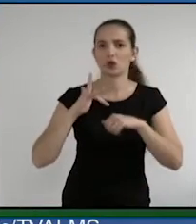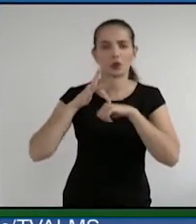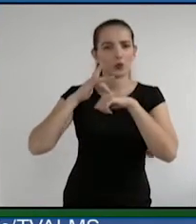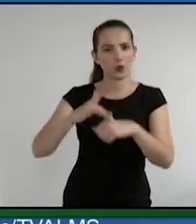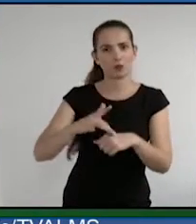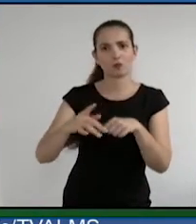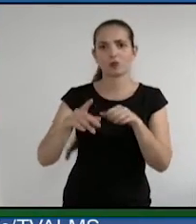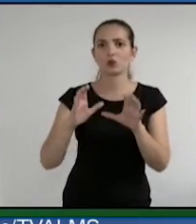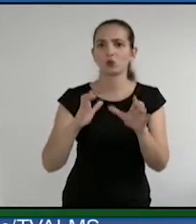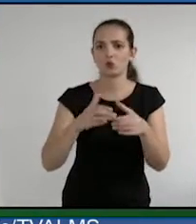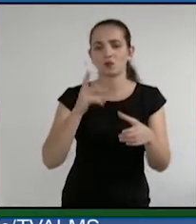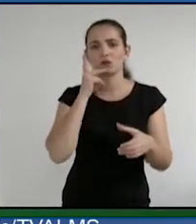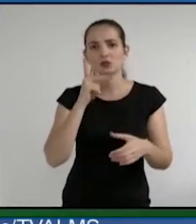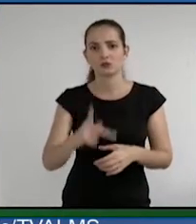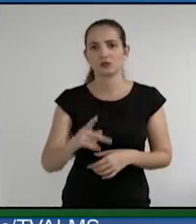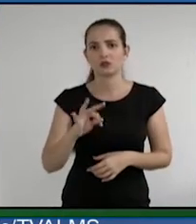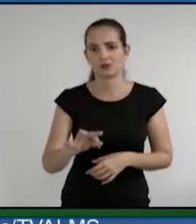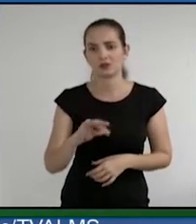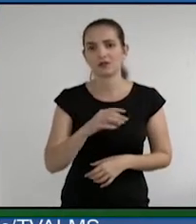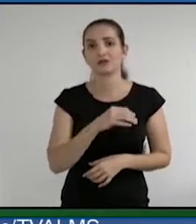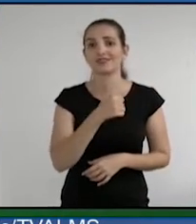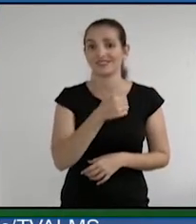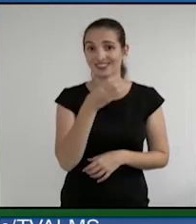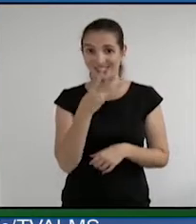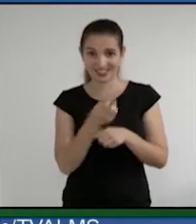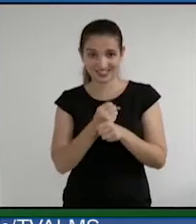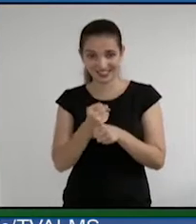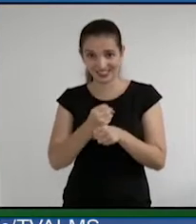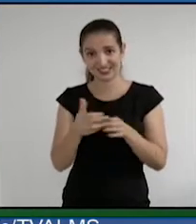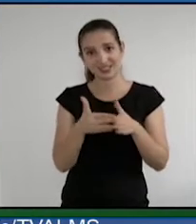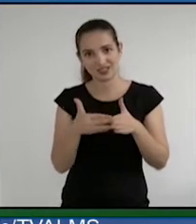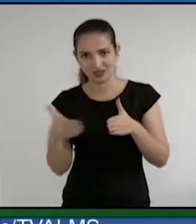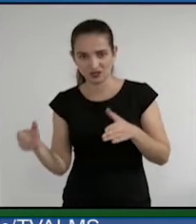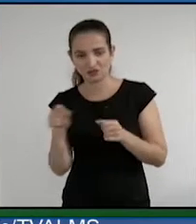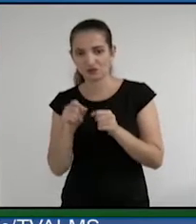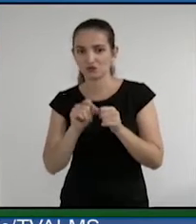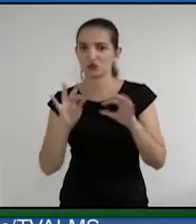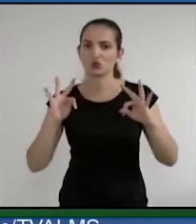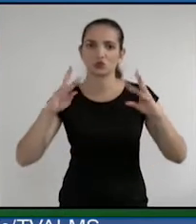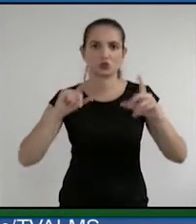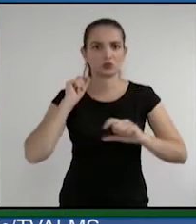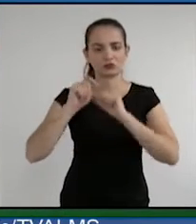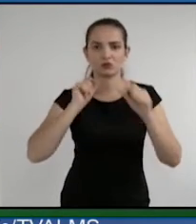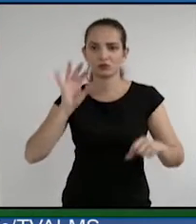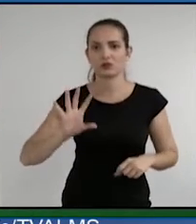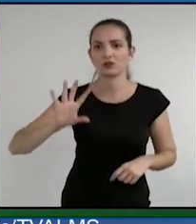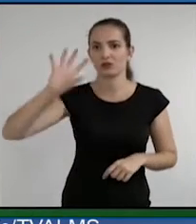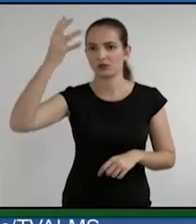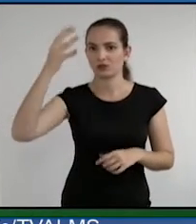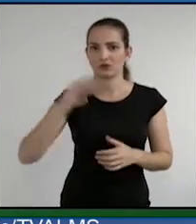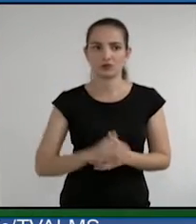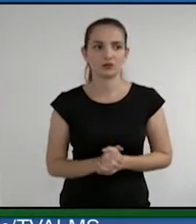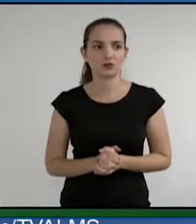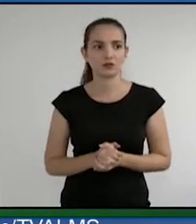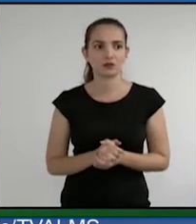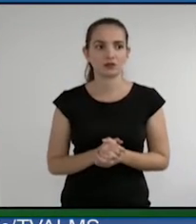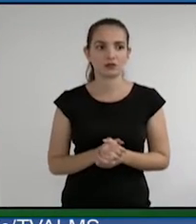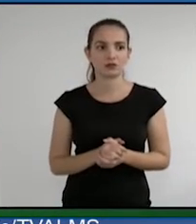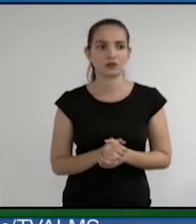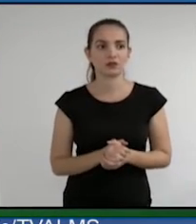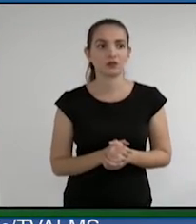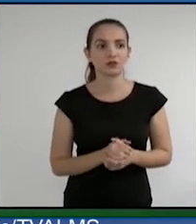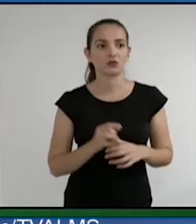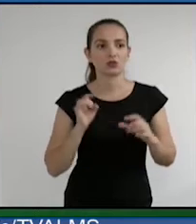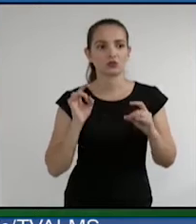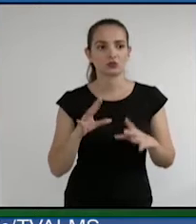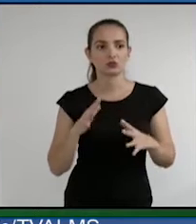PT, que em 13 anos de governo fez tudo o que está acontecendo aí de forma categórica, eu posso dizer, que